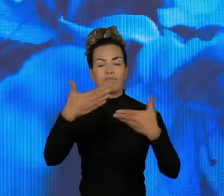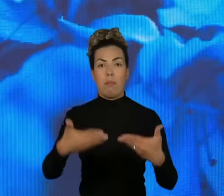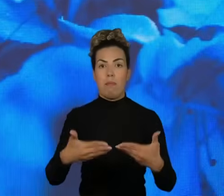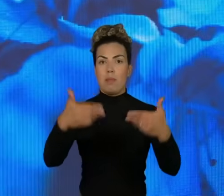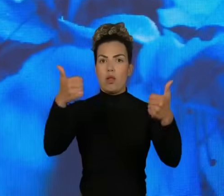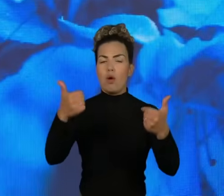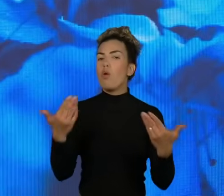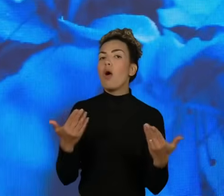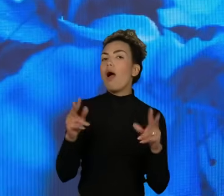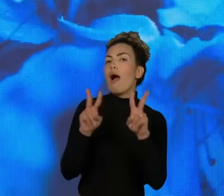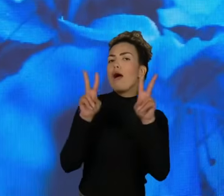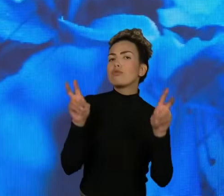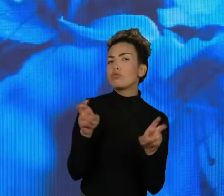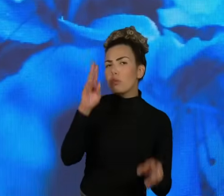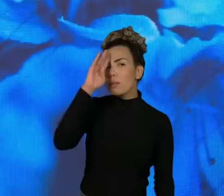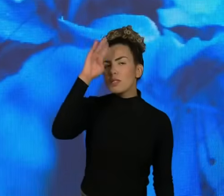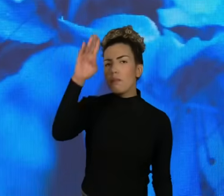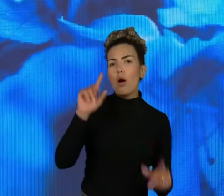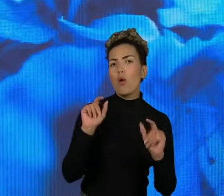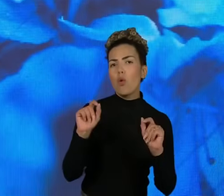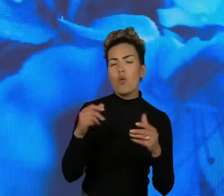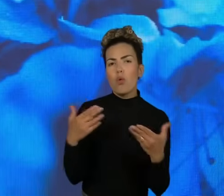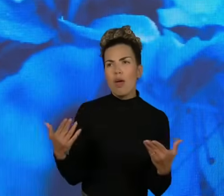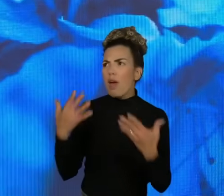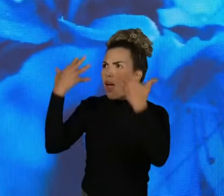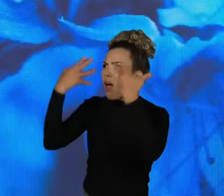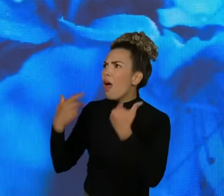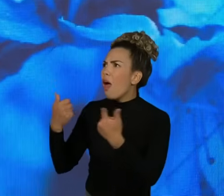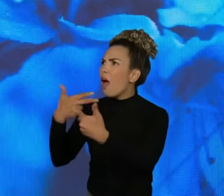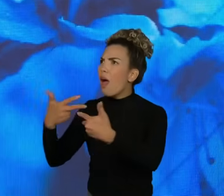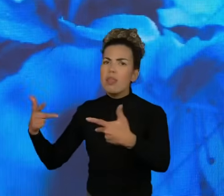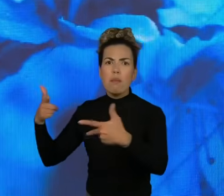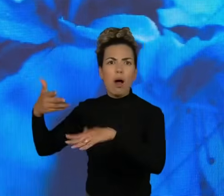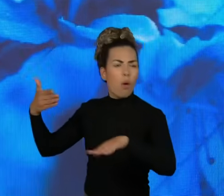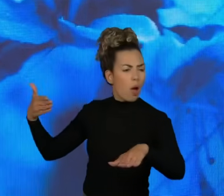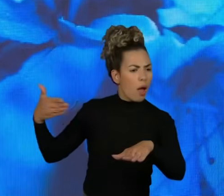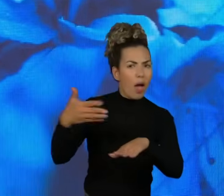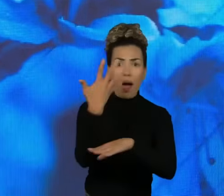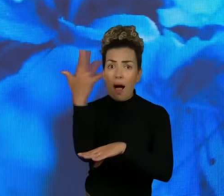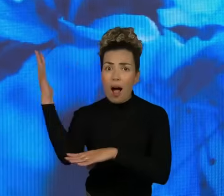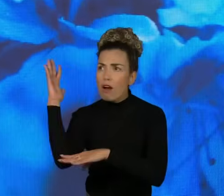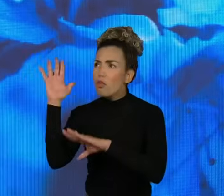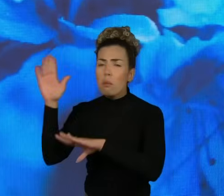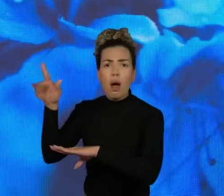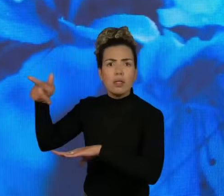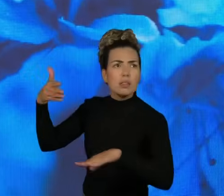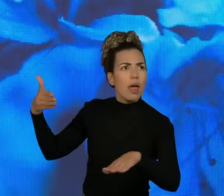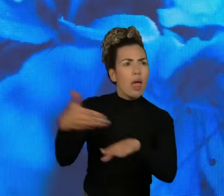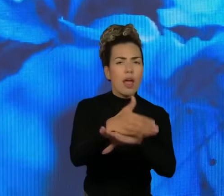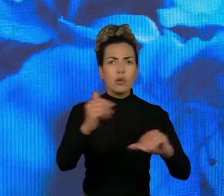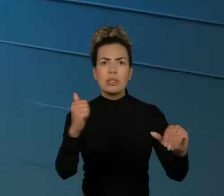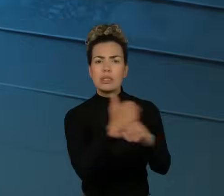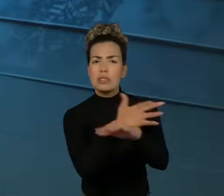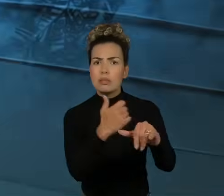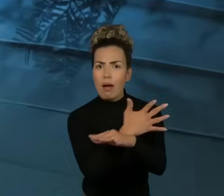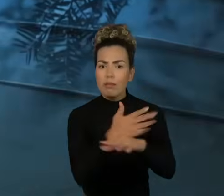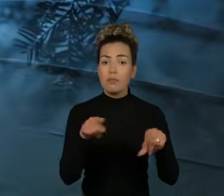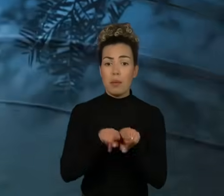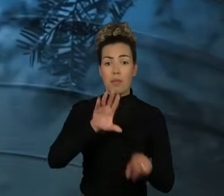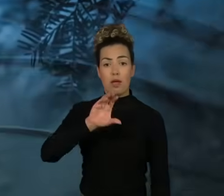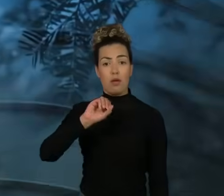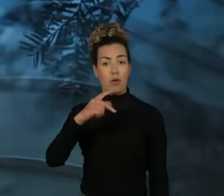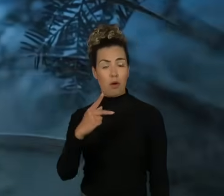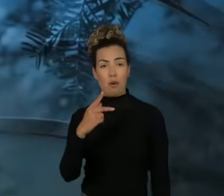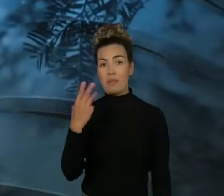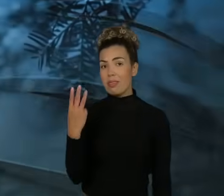principais, os animais silvestres nas cidades, os preparativos para a COP30 e a ecologia de Monet.